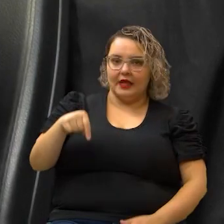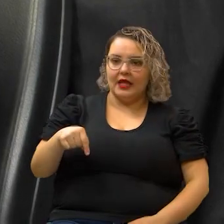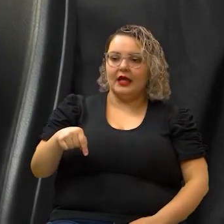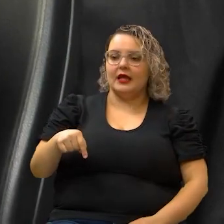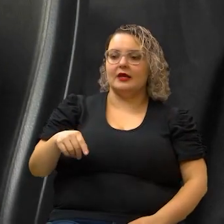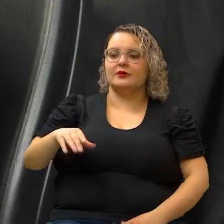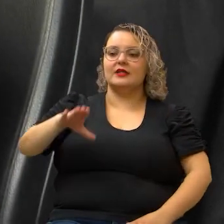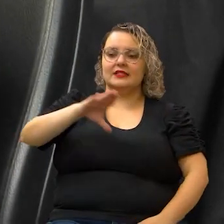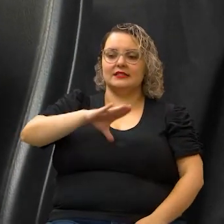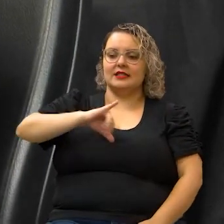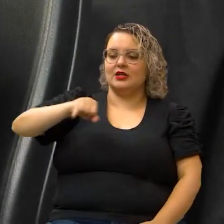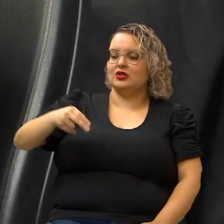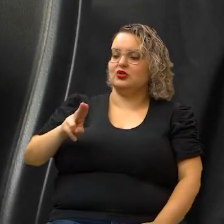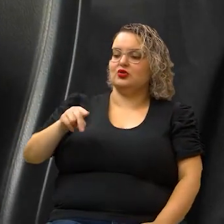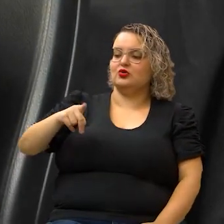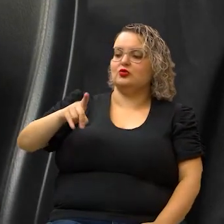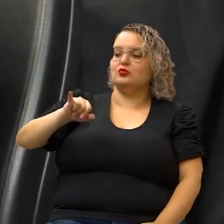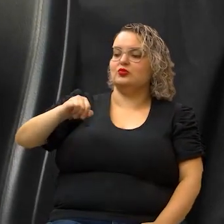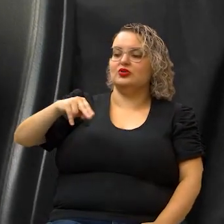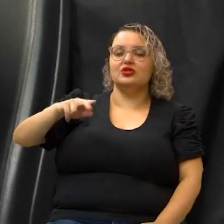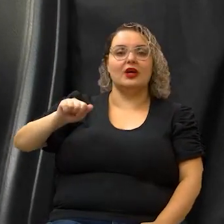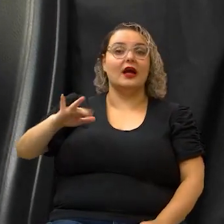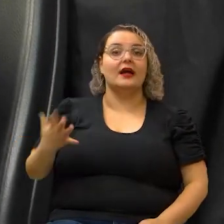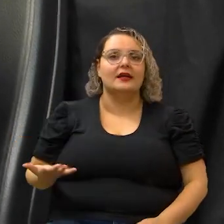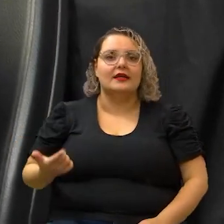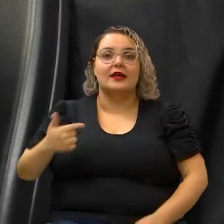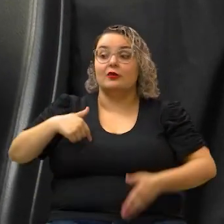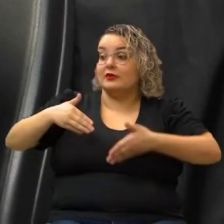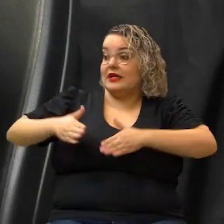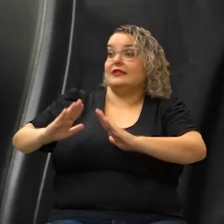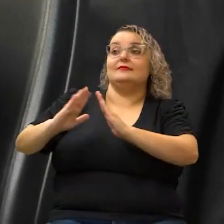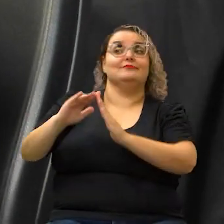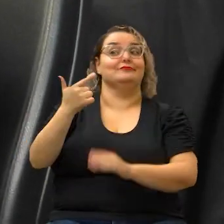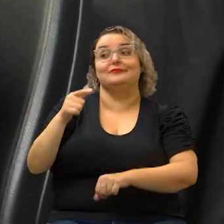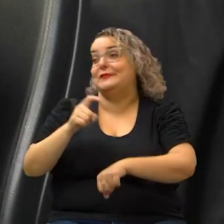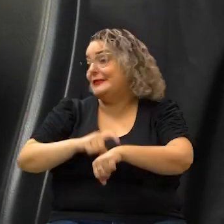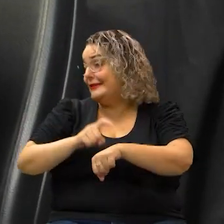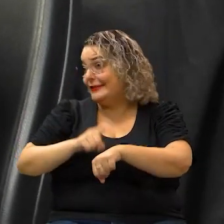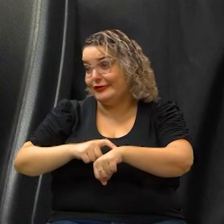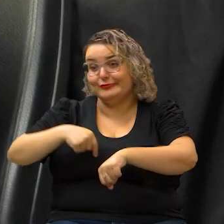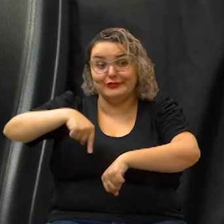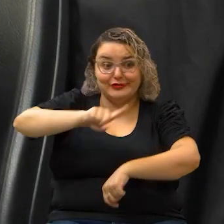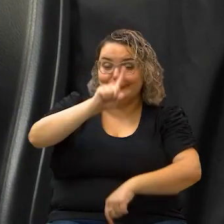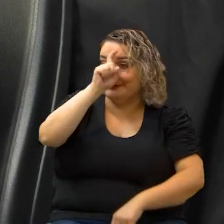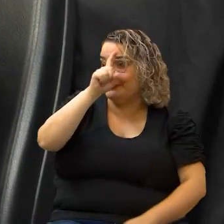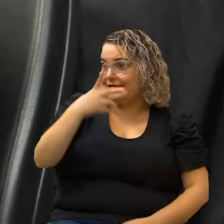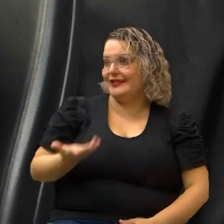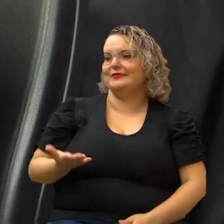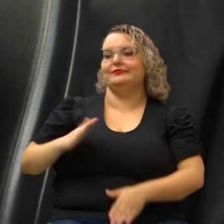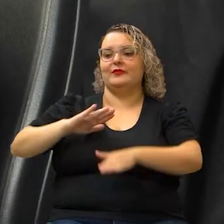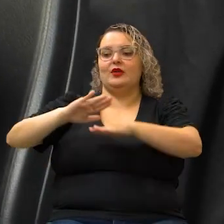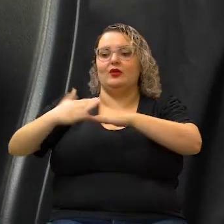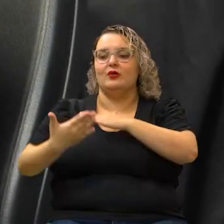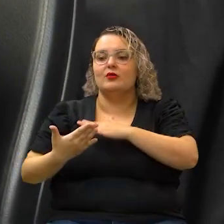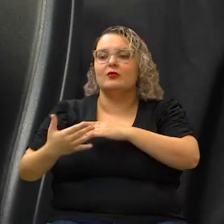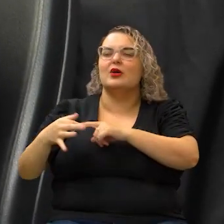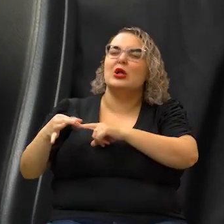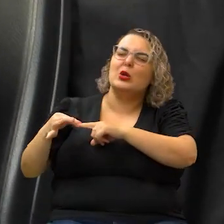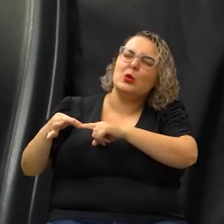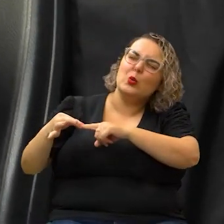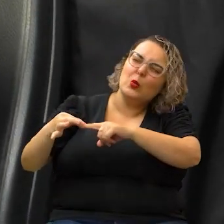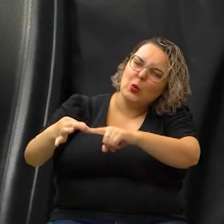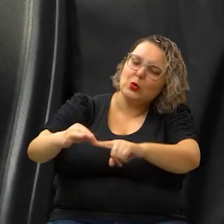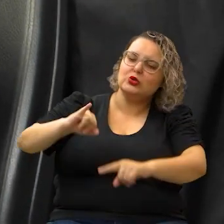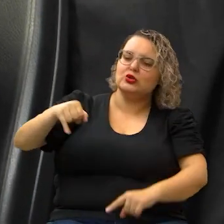Jundiaí. Eu nasci em casa, Mirna. Não teve nem tempo de ir para o hospital, né? Num bairro que era um bairro muito periférico de